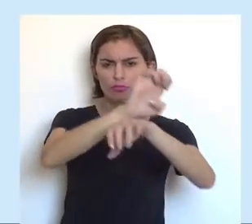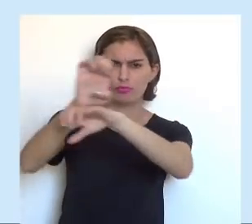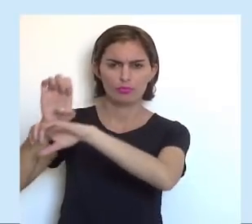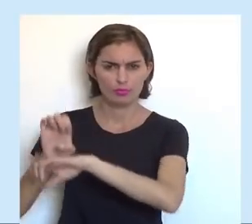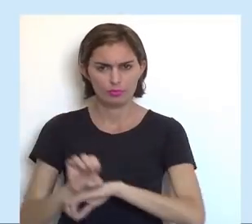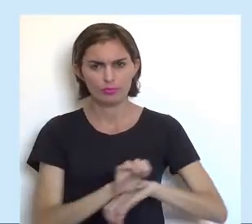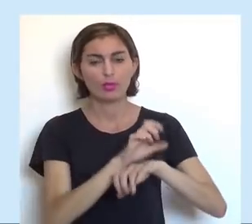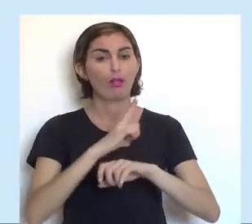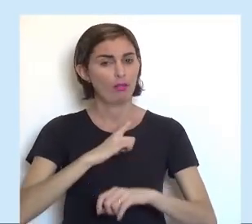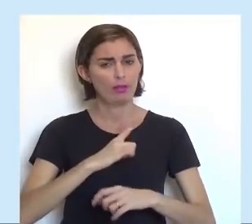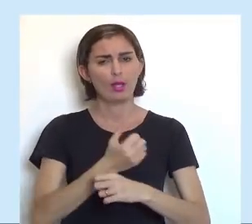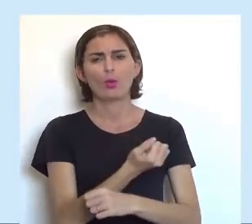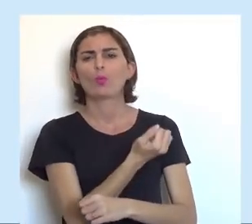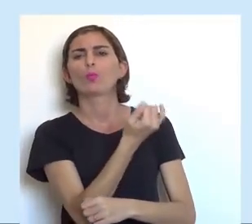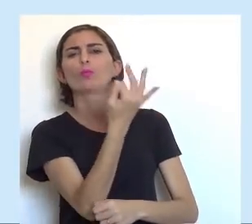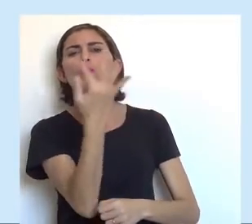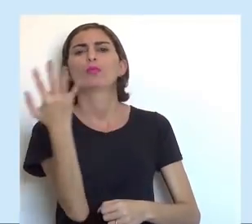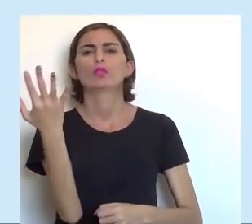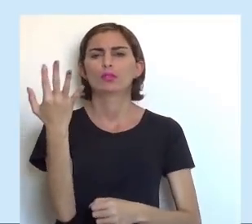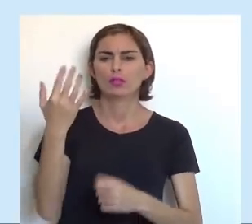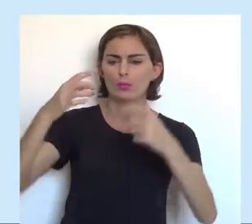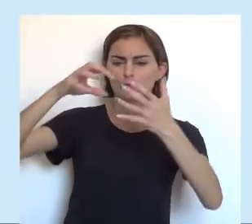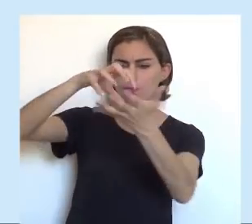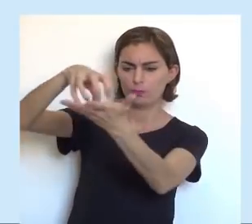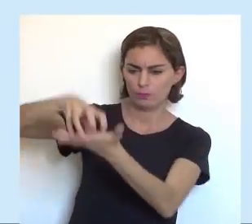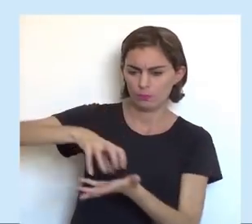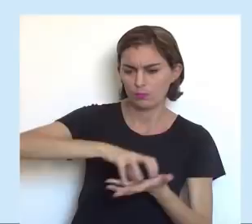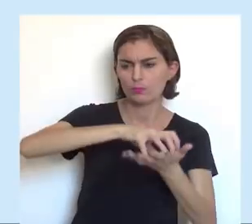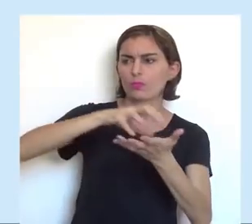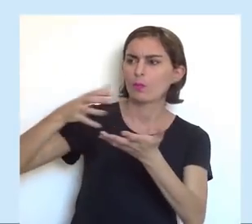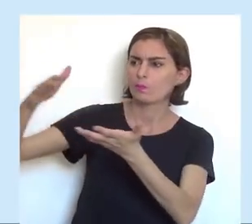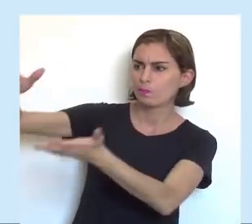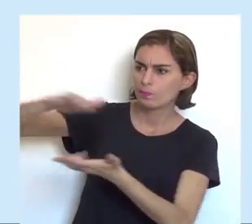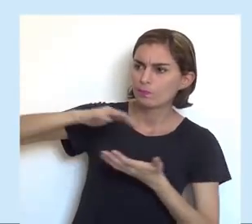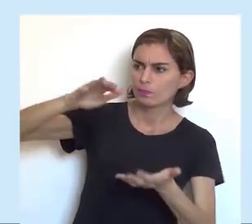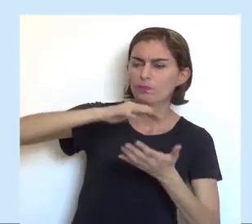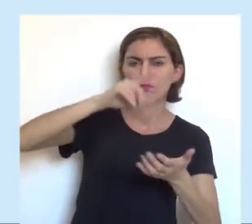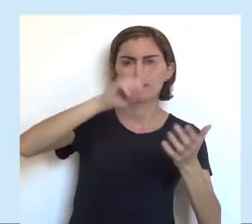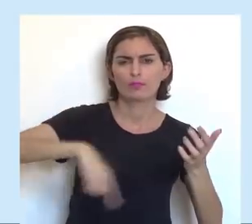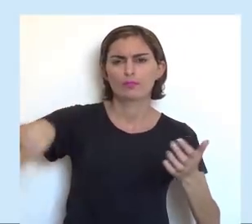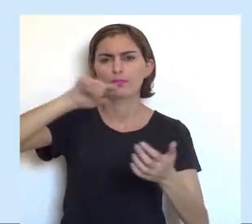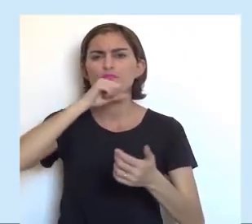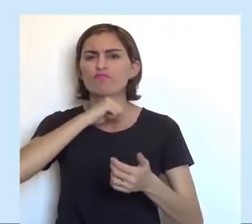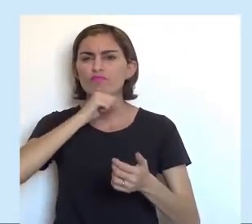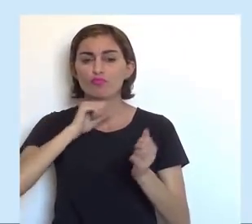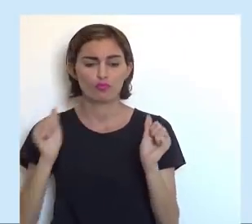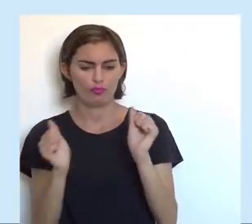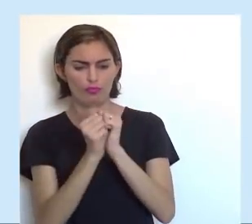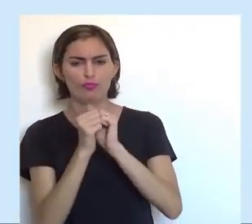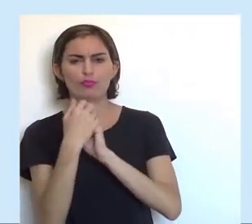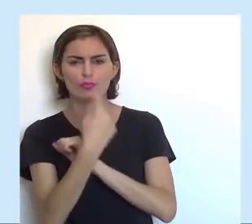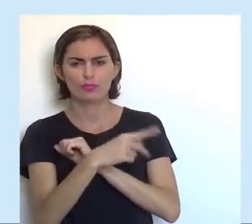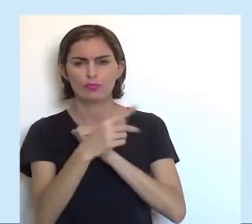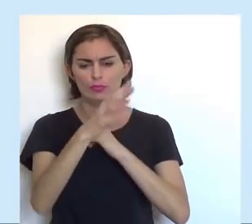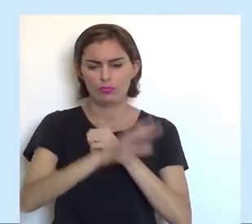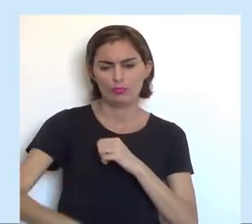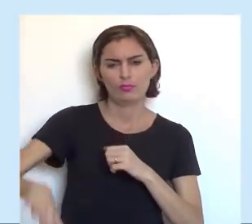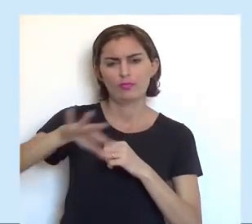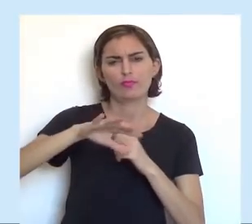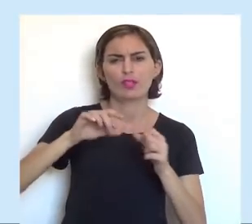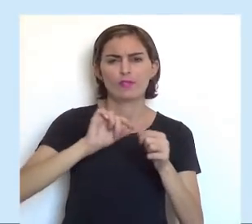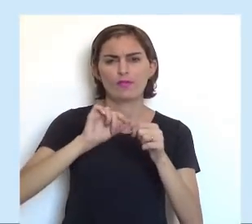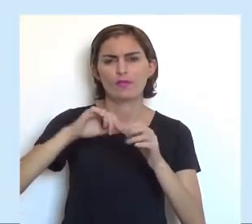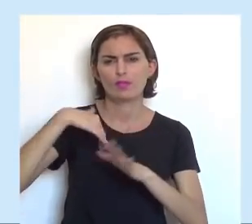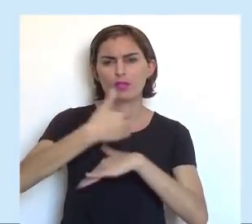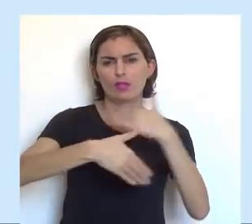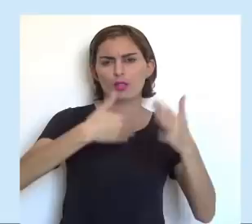cada estado tem uma quantidade de pontos de coleta que aí, junto com a sua determinada região, vai